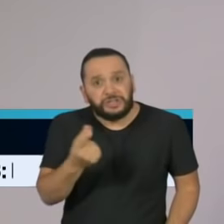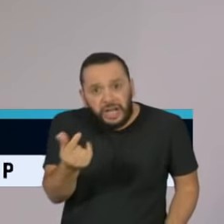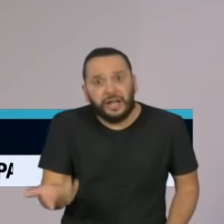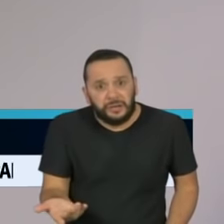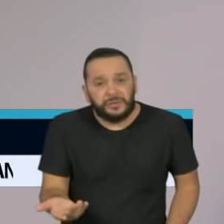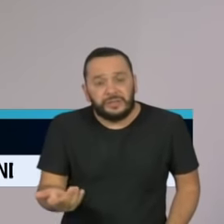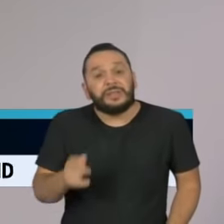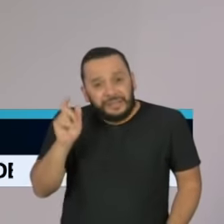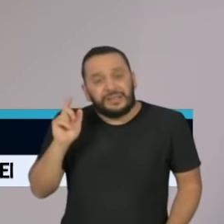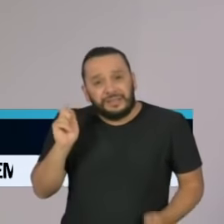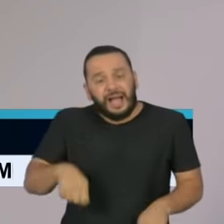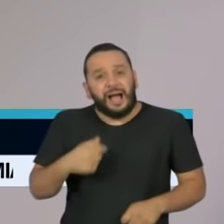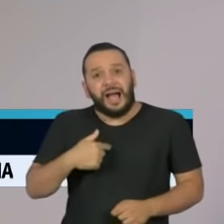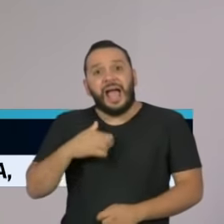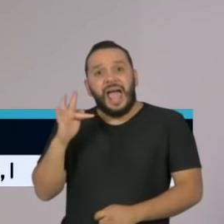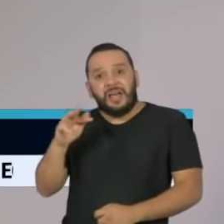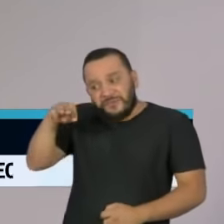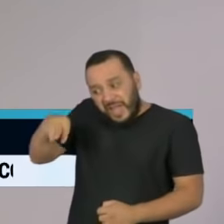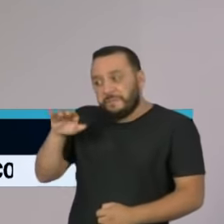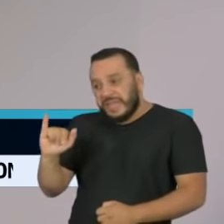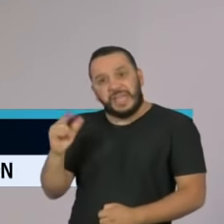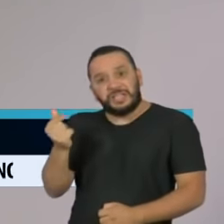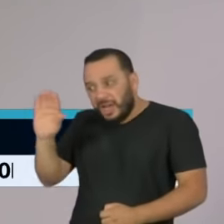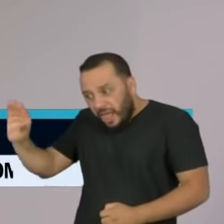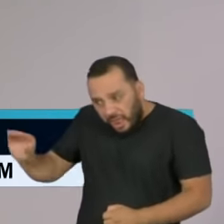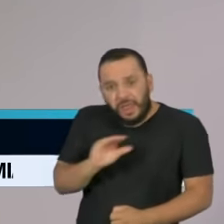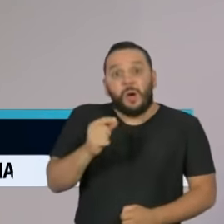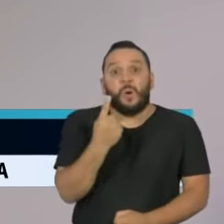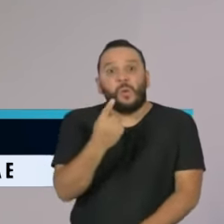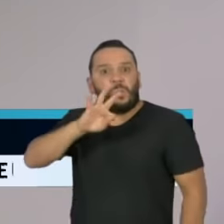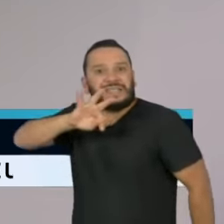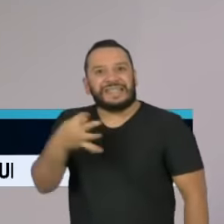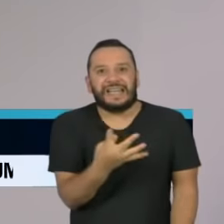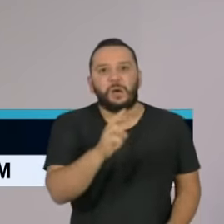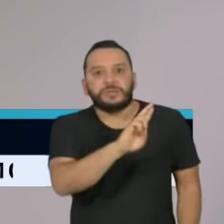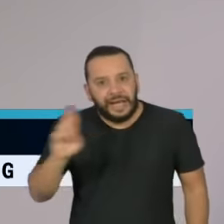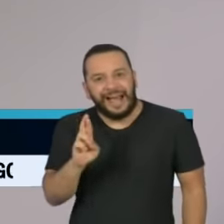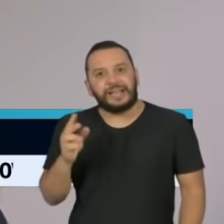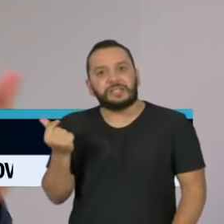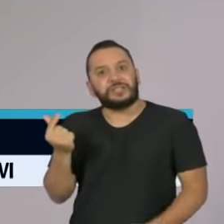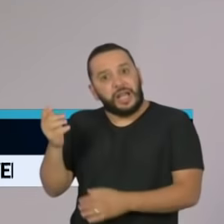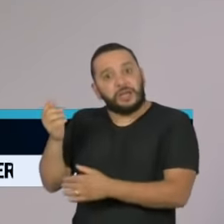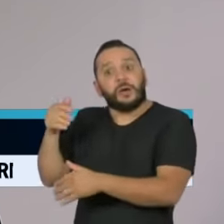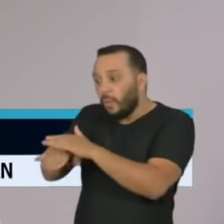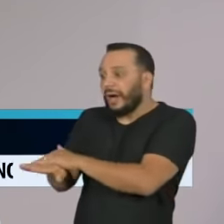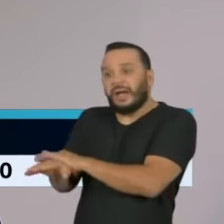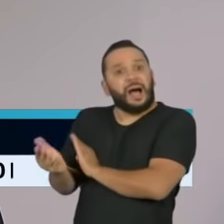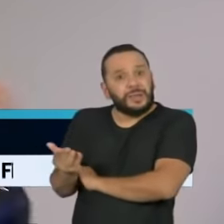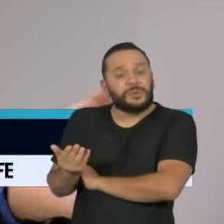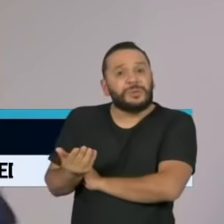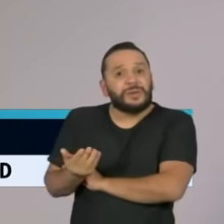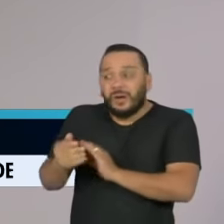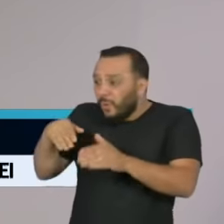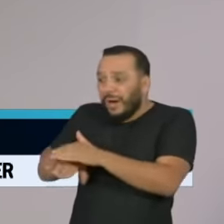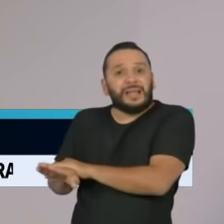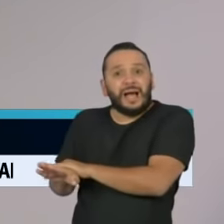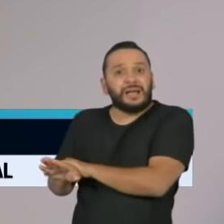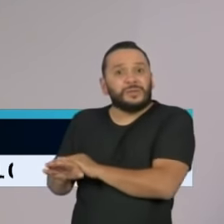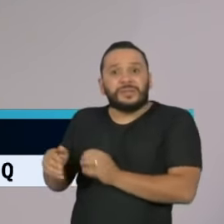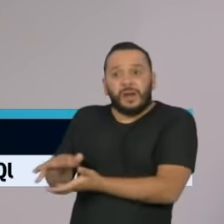podemos tirar do Fundo Monetário Internacional R$1 trilhão quase, que está lá depositado, jurando, rendendo